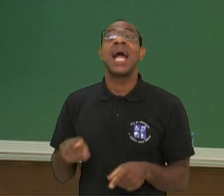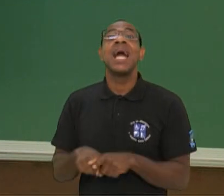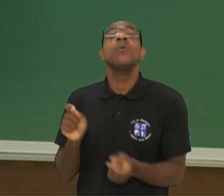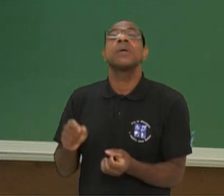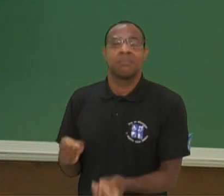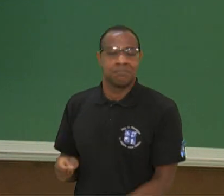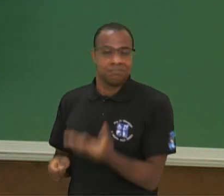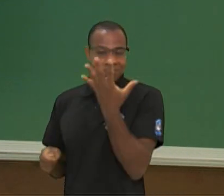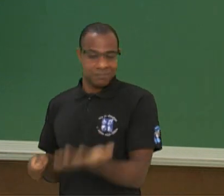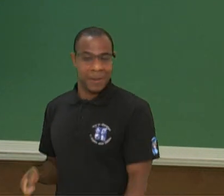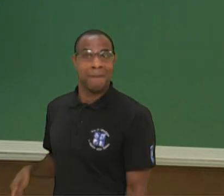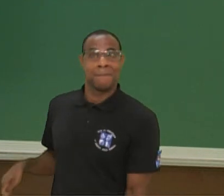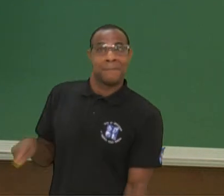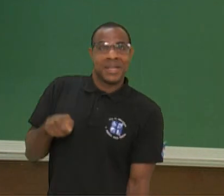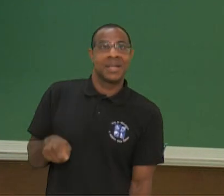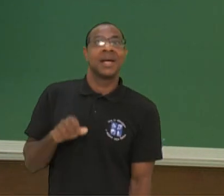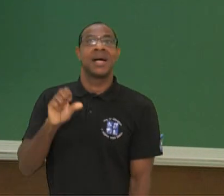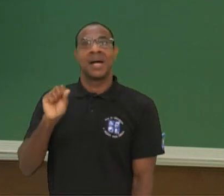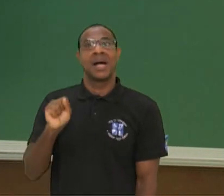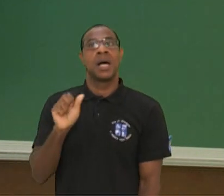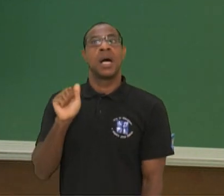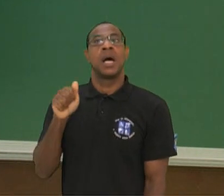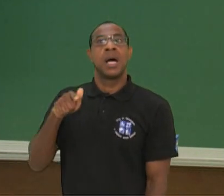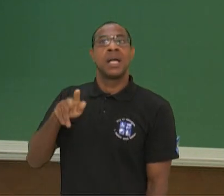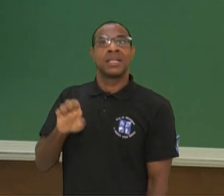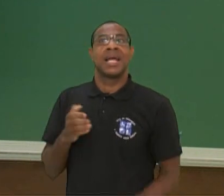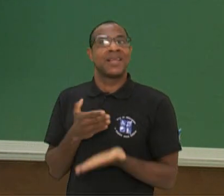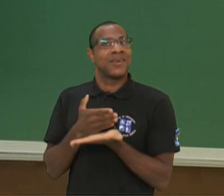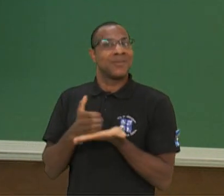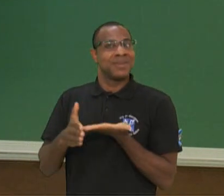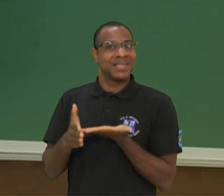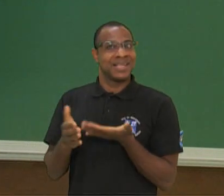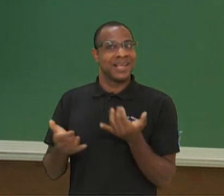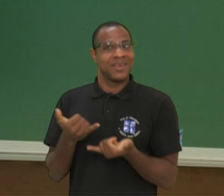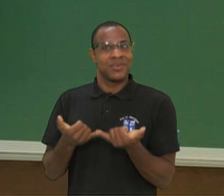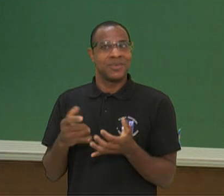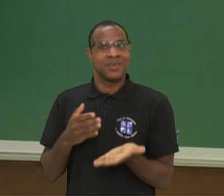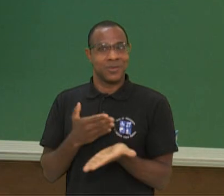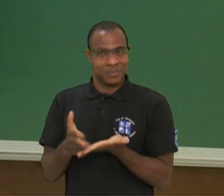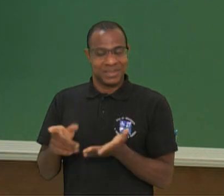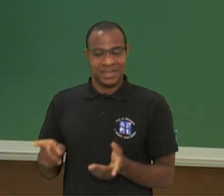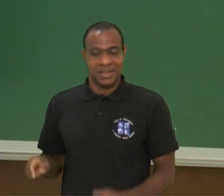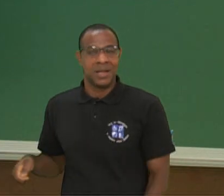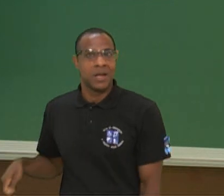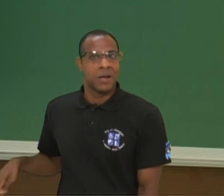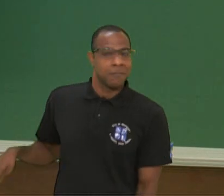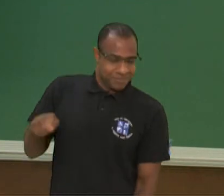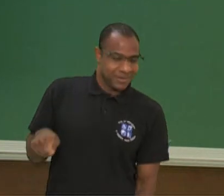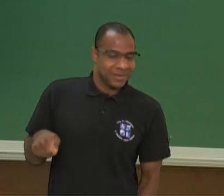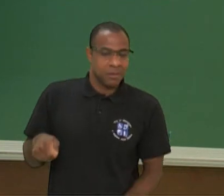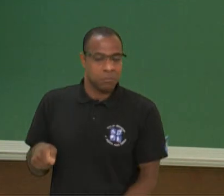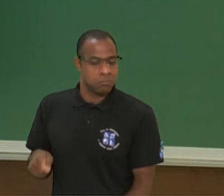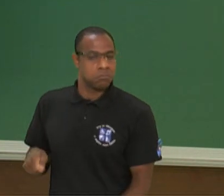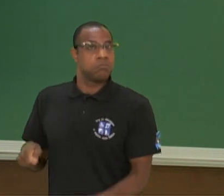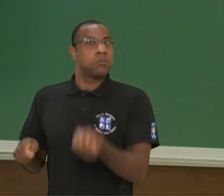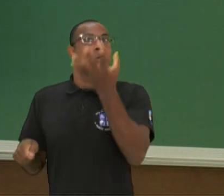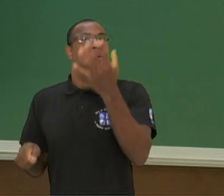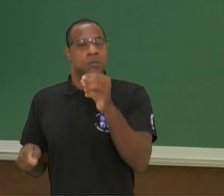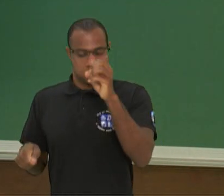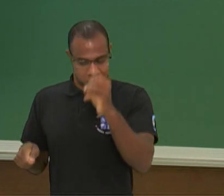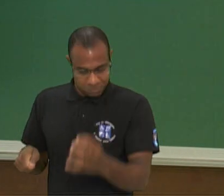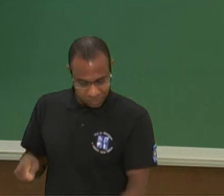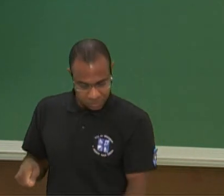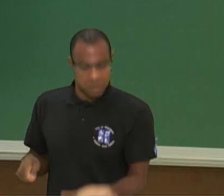saque. O saque, a bolinha deve ser lançada para cima e depois rebatida. Quando rebatida com a raquete, ela precisa